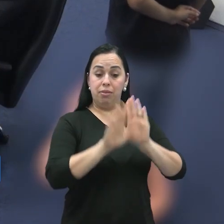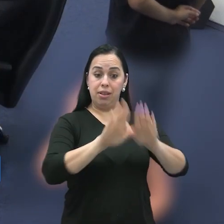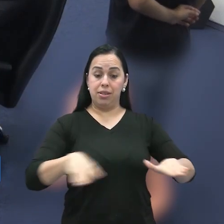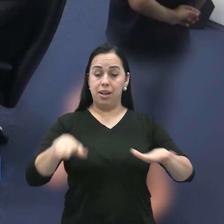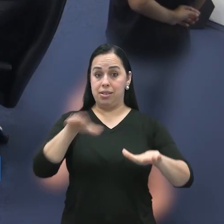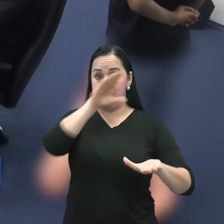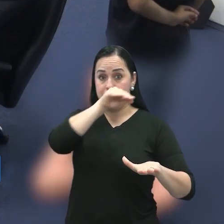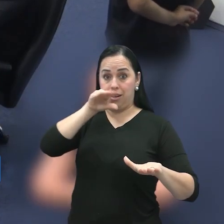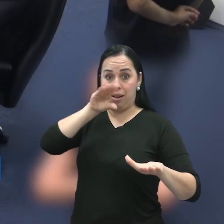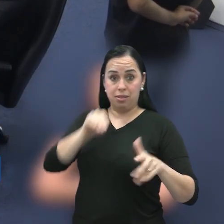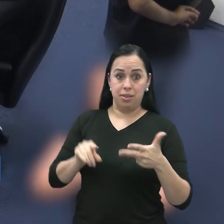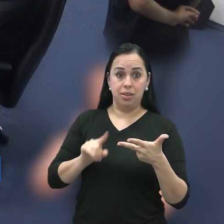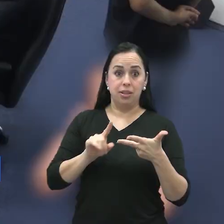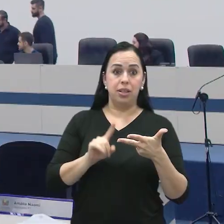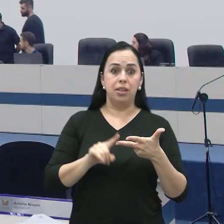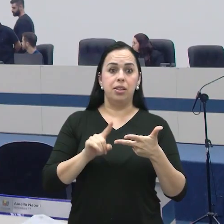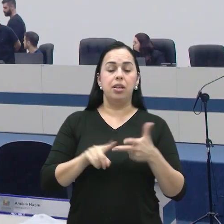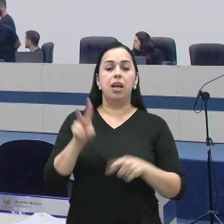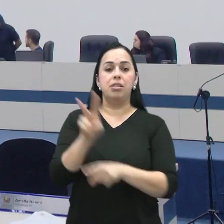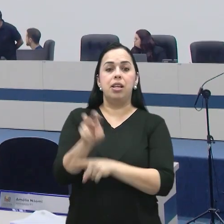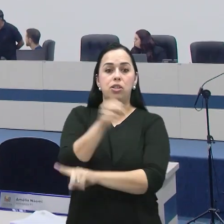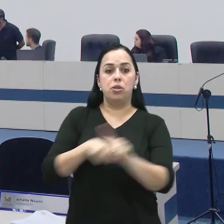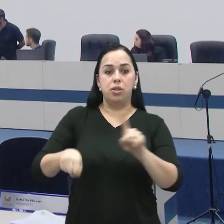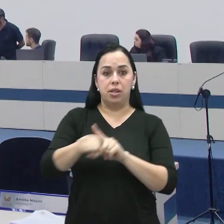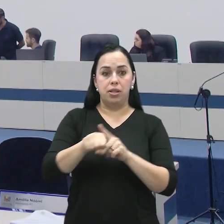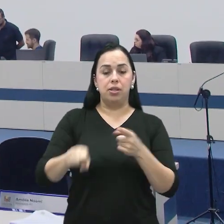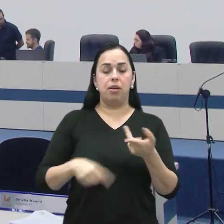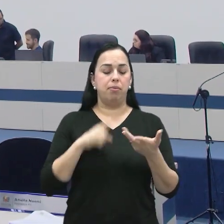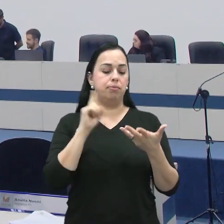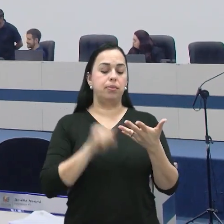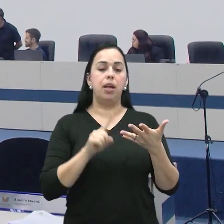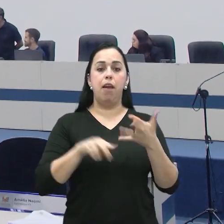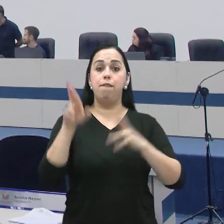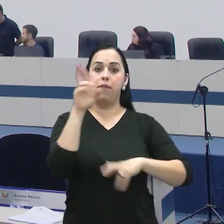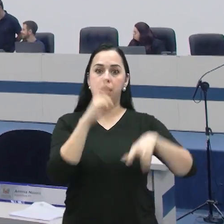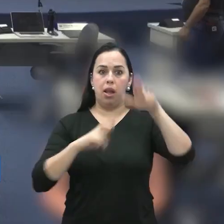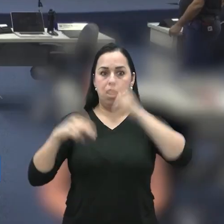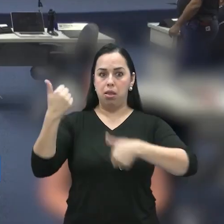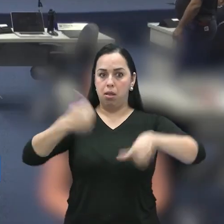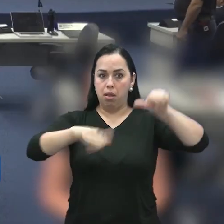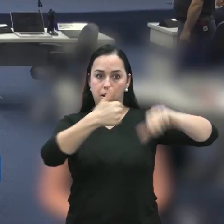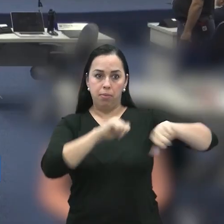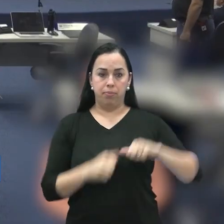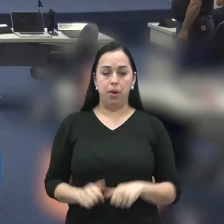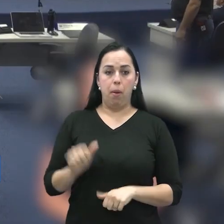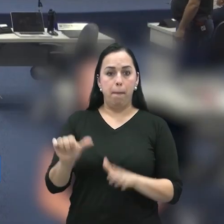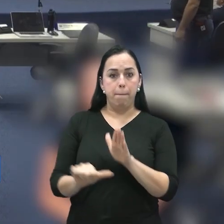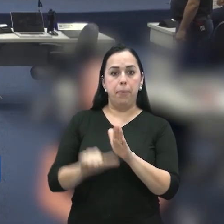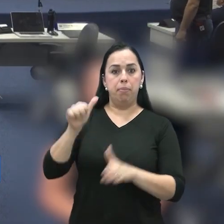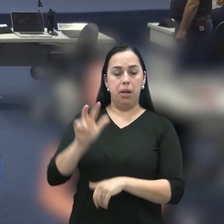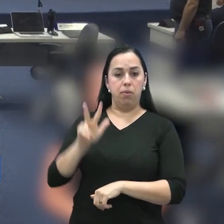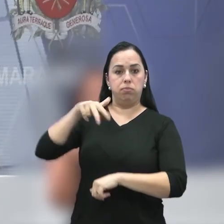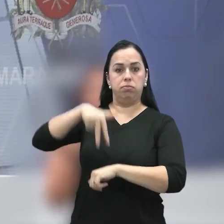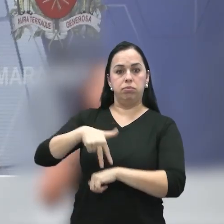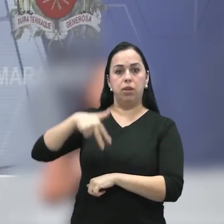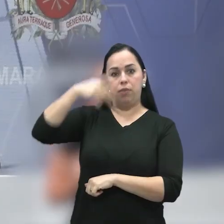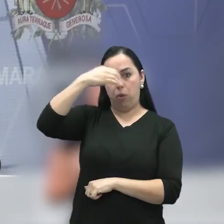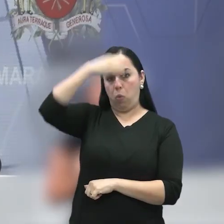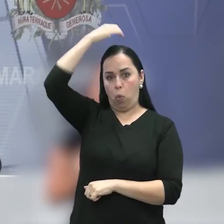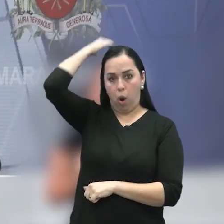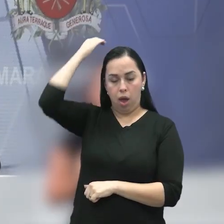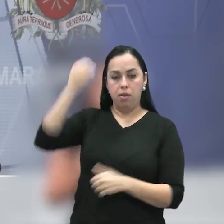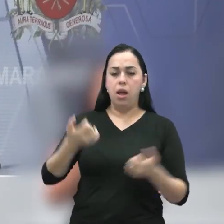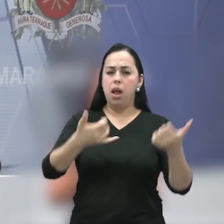das crianças e adolescentes, assistência social e fiscalização. O primeiro orador foi o vereador